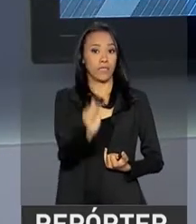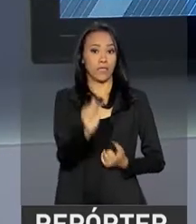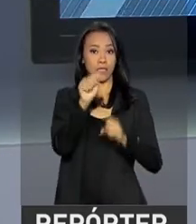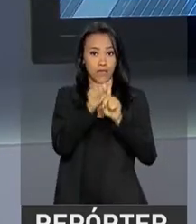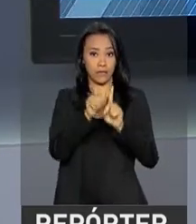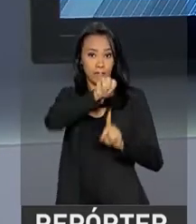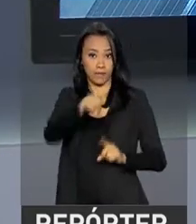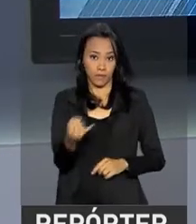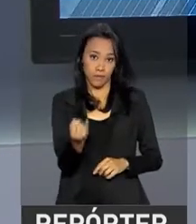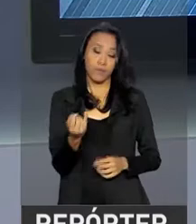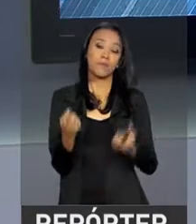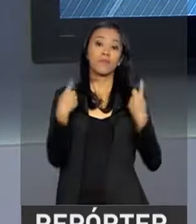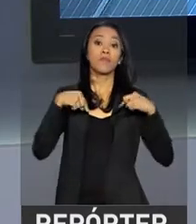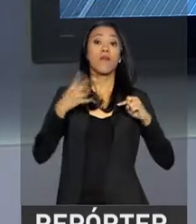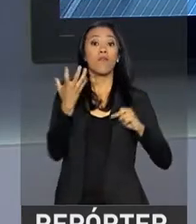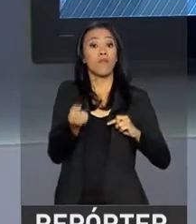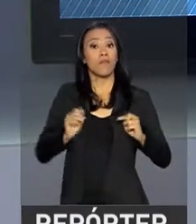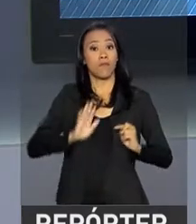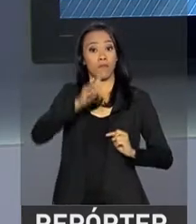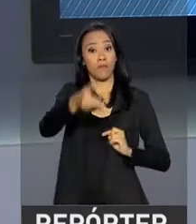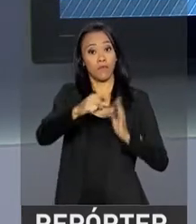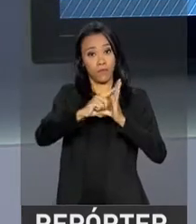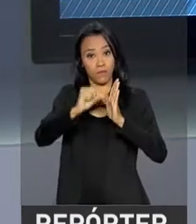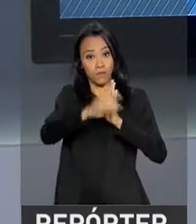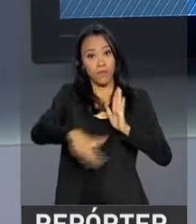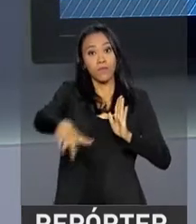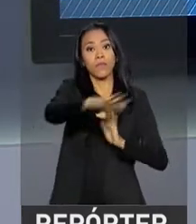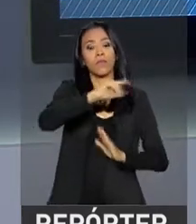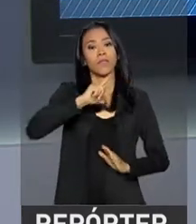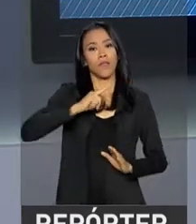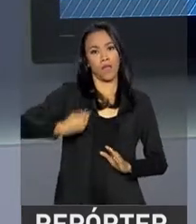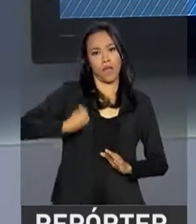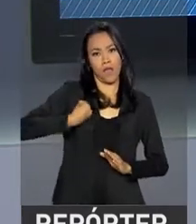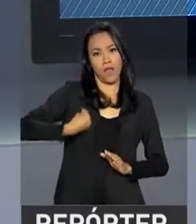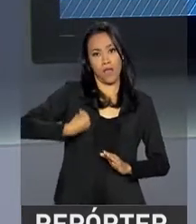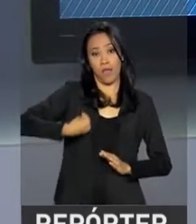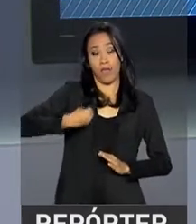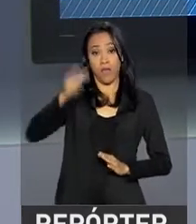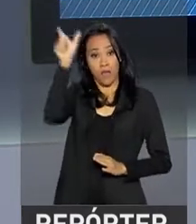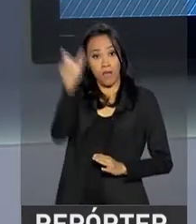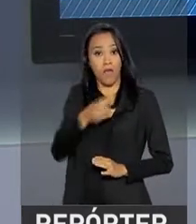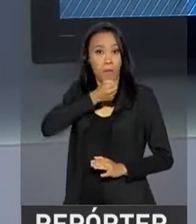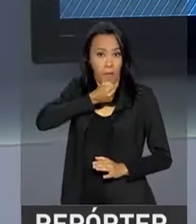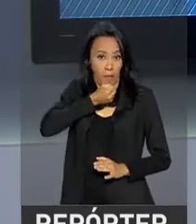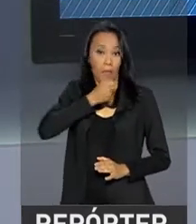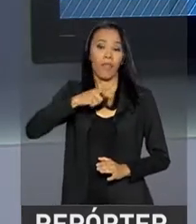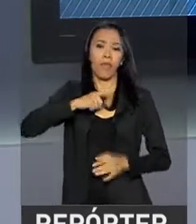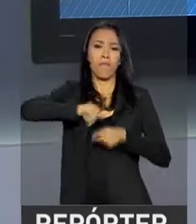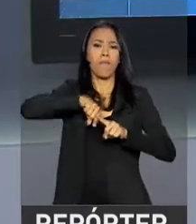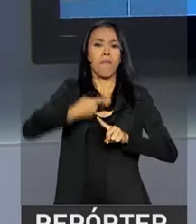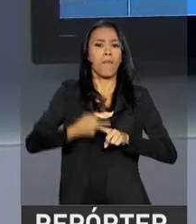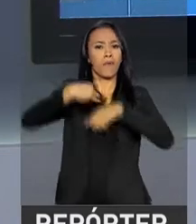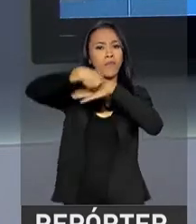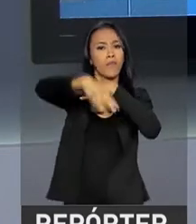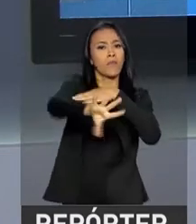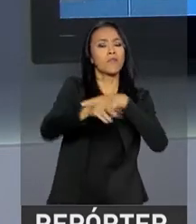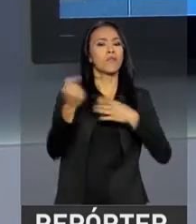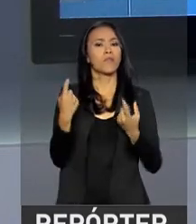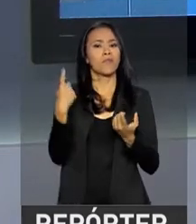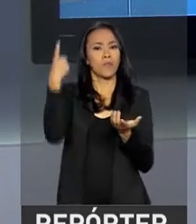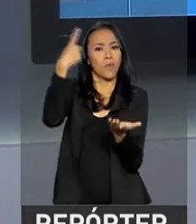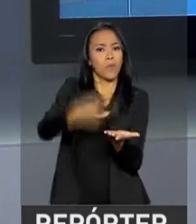17 de janeiro e vamos ao palácio do planalto onde está o repórter nem pereira ele traz informações sobre a agenda do presidente michel